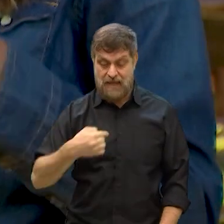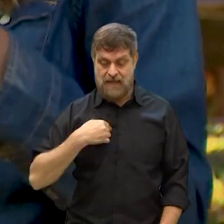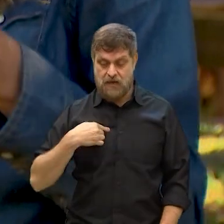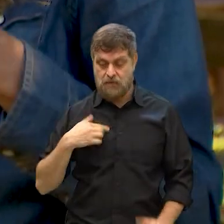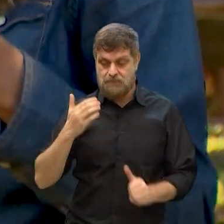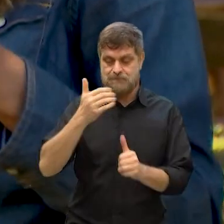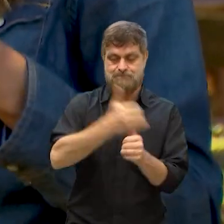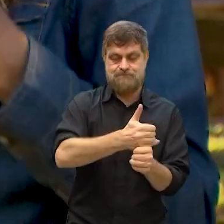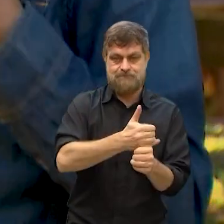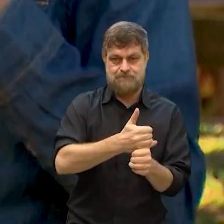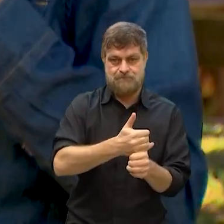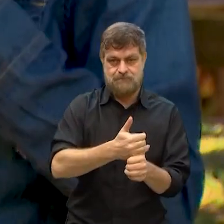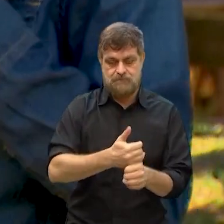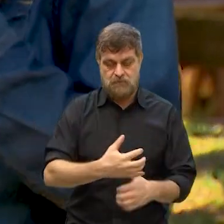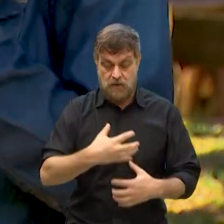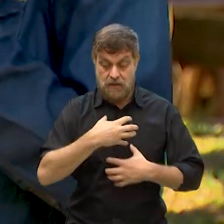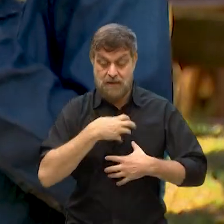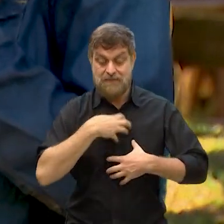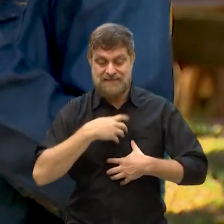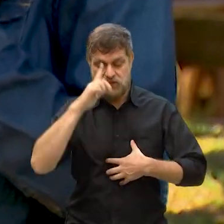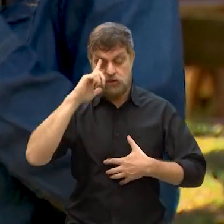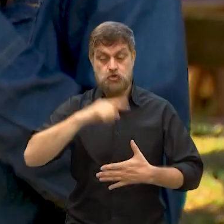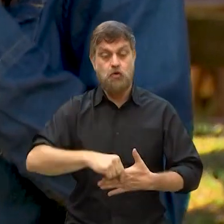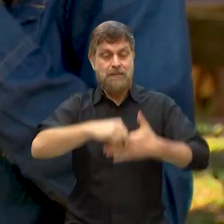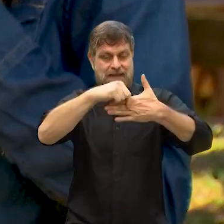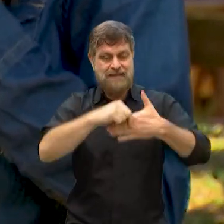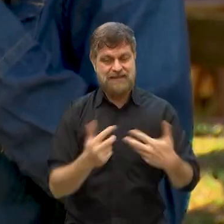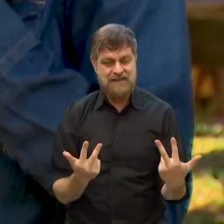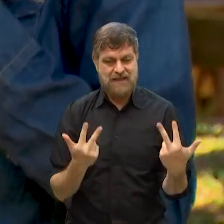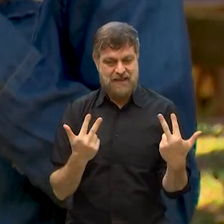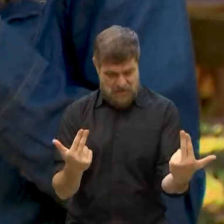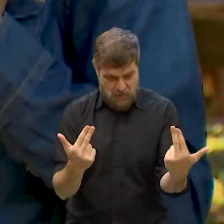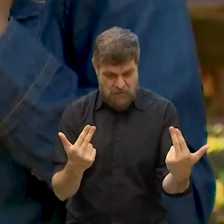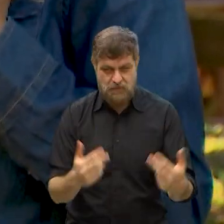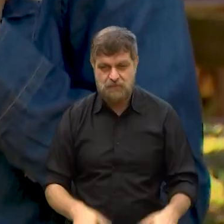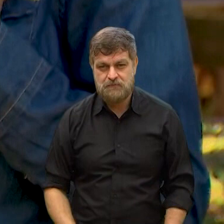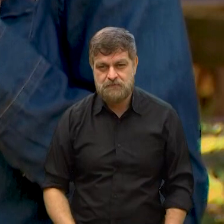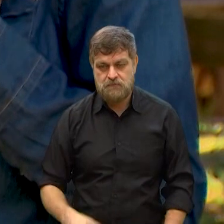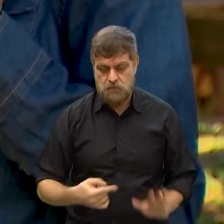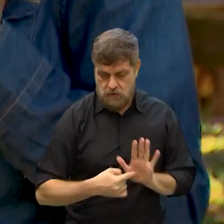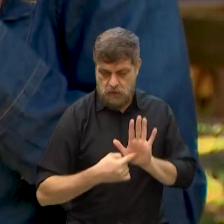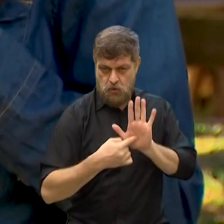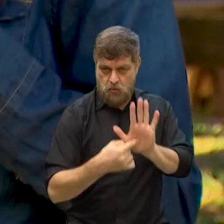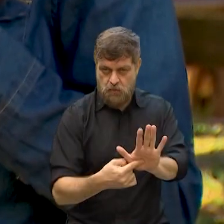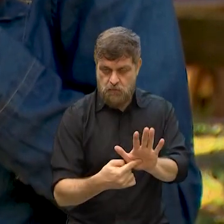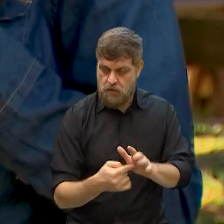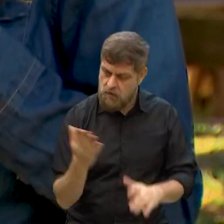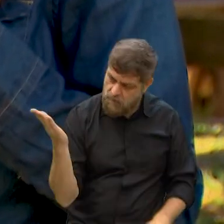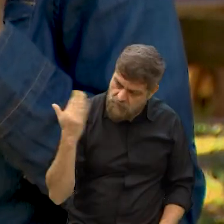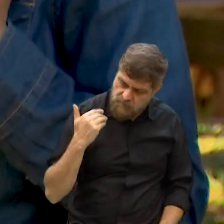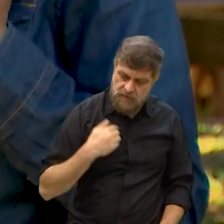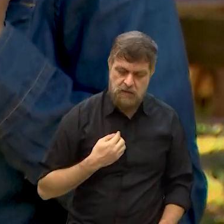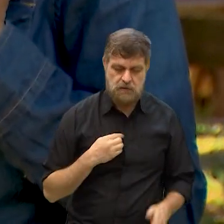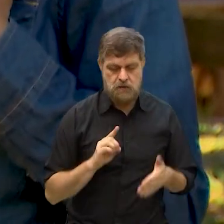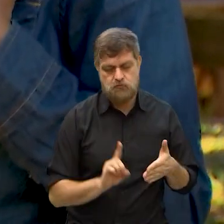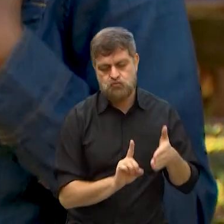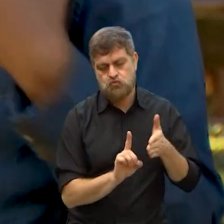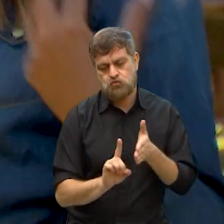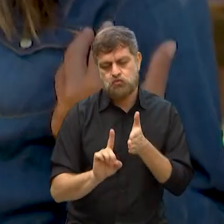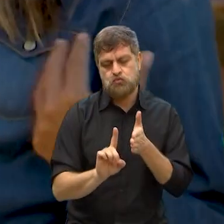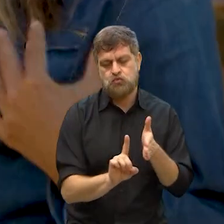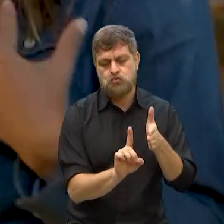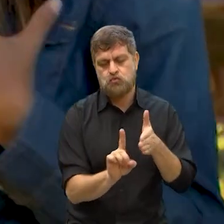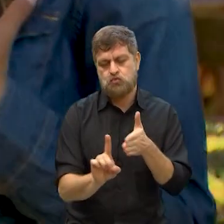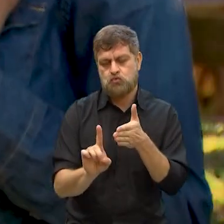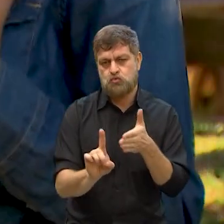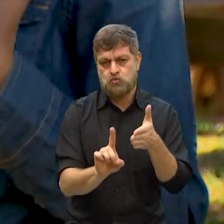eu tô mostrando que você está seguro. Então, eu quando estou lá dentro, eu sou um líder para eles, então eu mostro para ele,